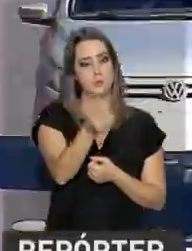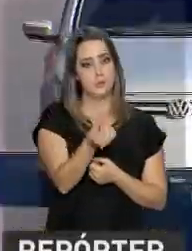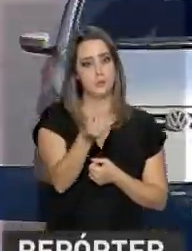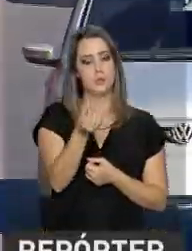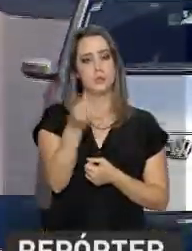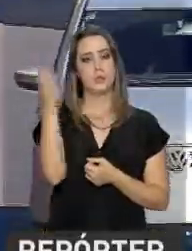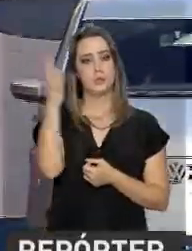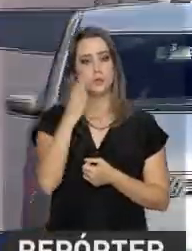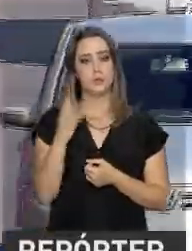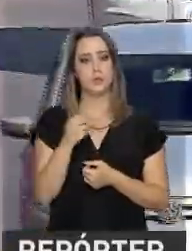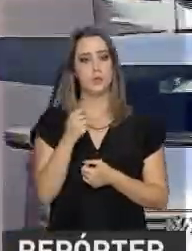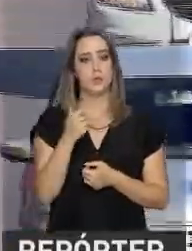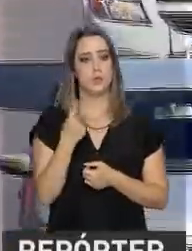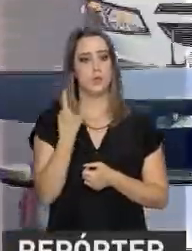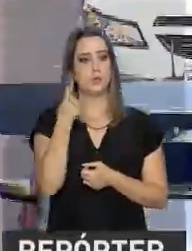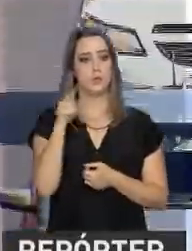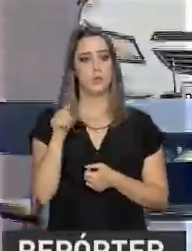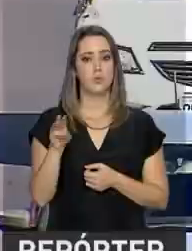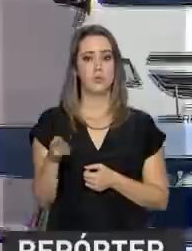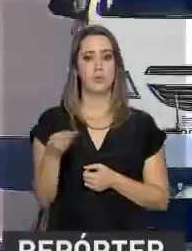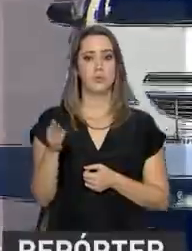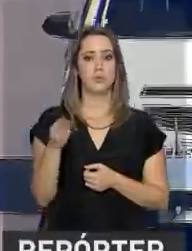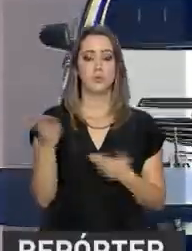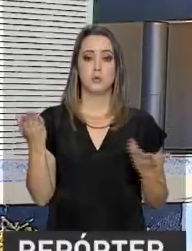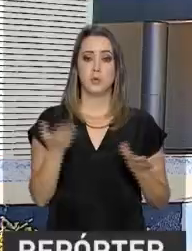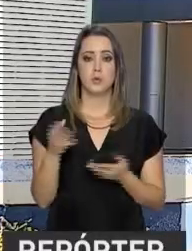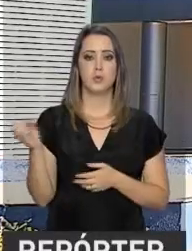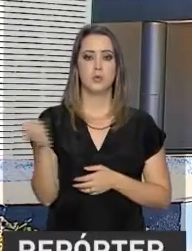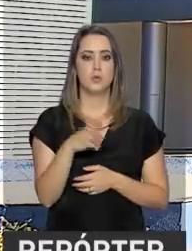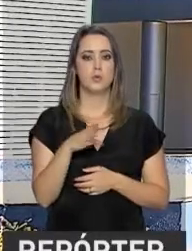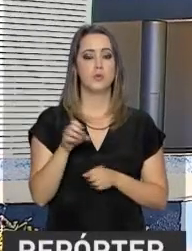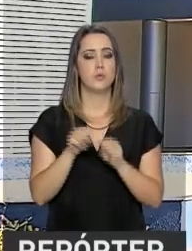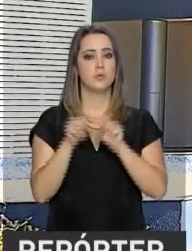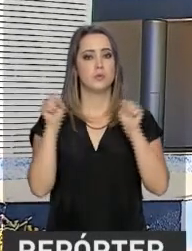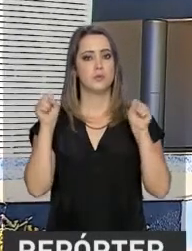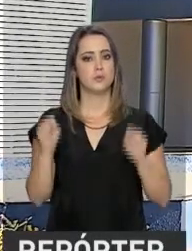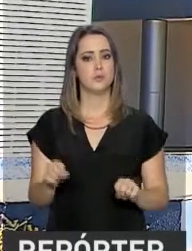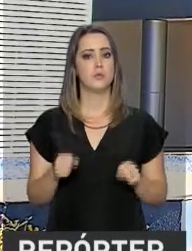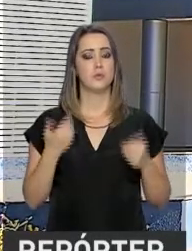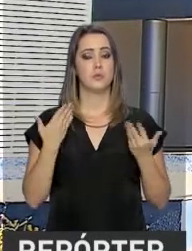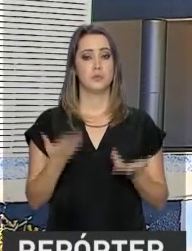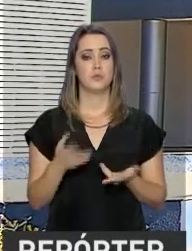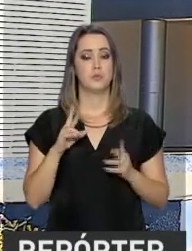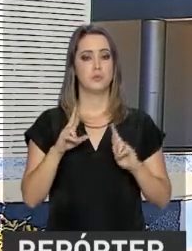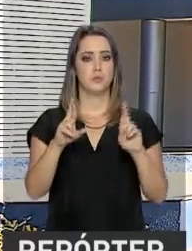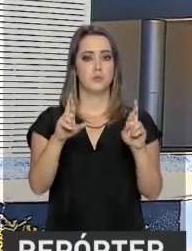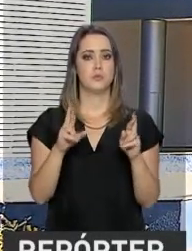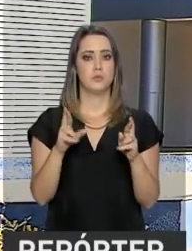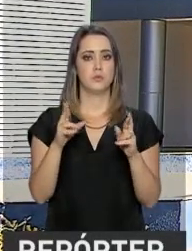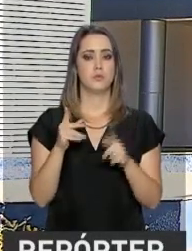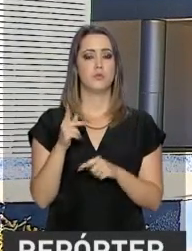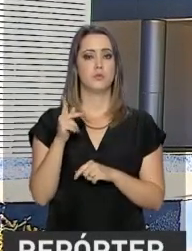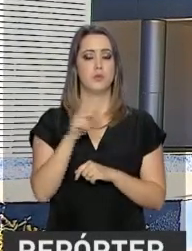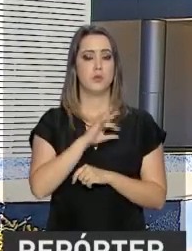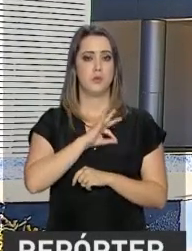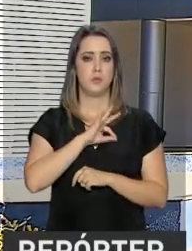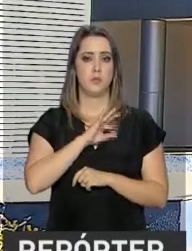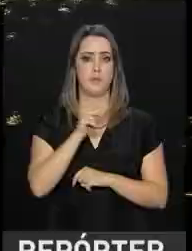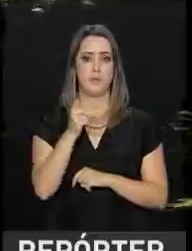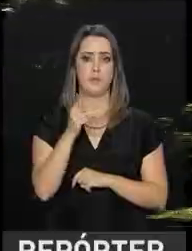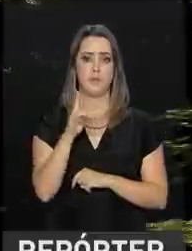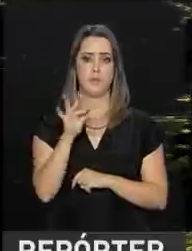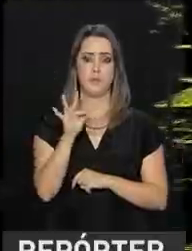brasil quase um por minuto com a implantação do sistema nacional de alarmes a expectativa da polícia rodoviária federal